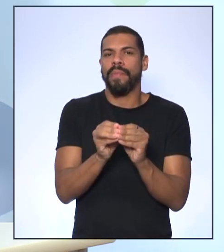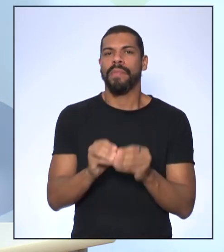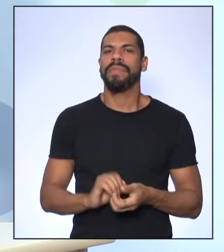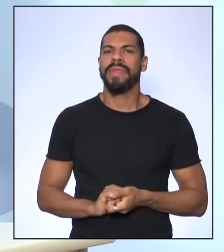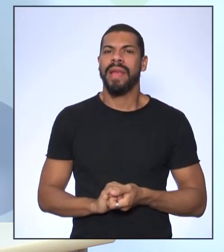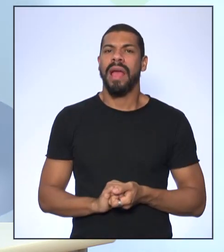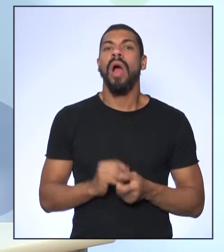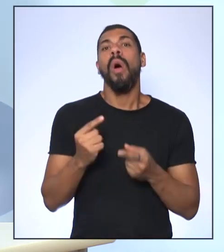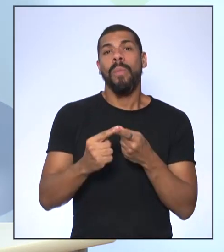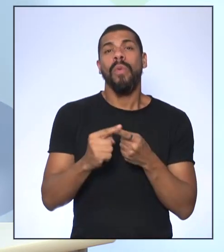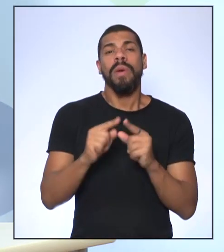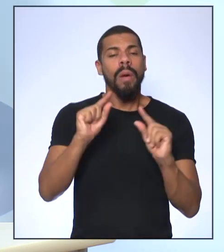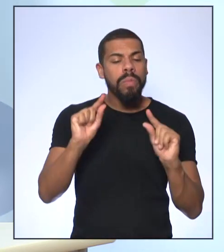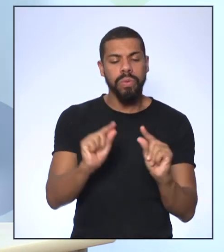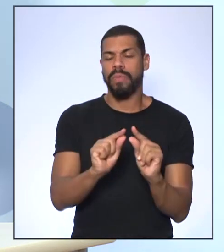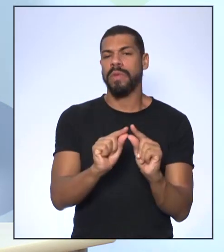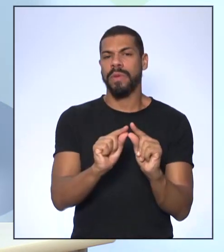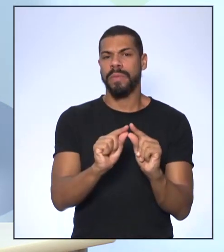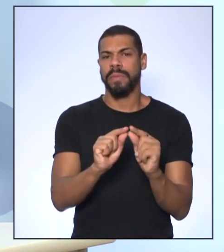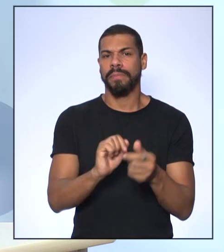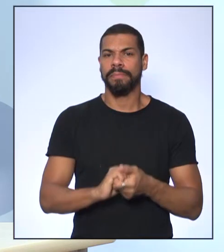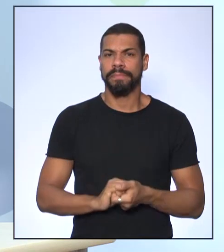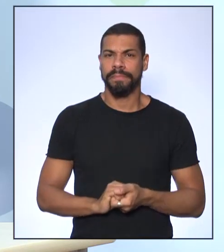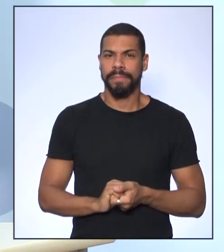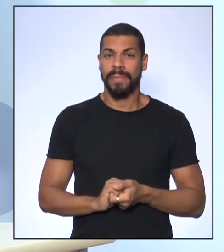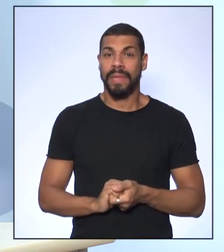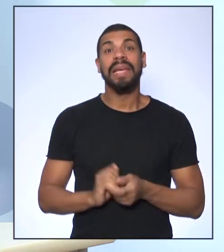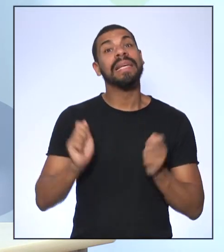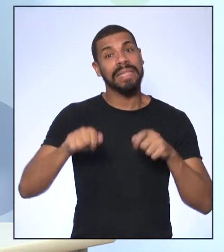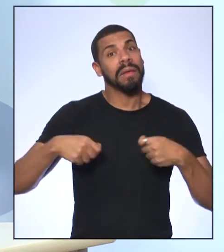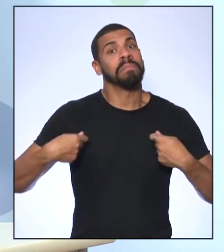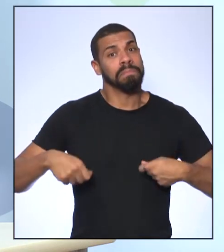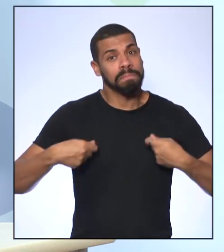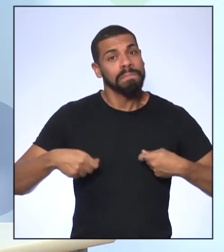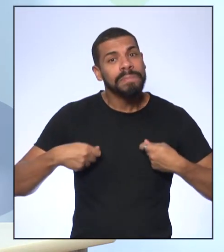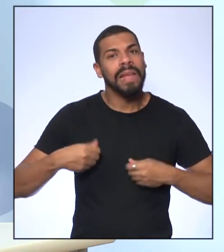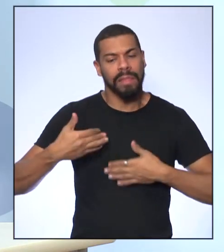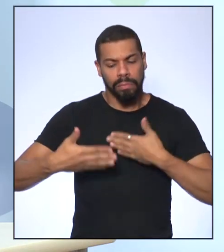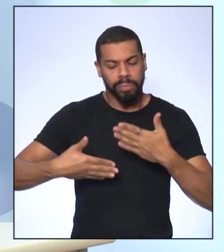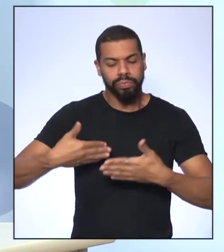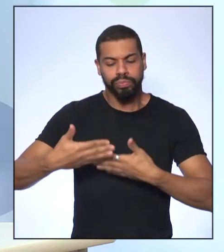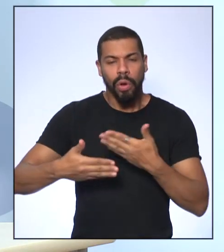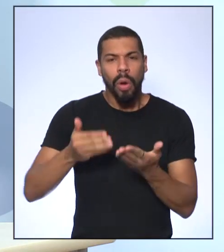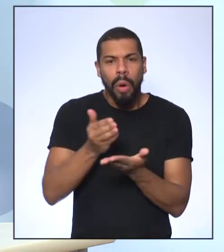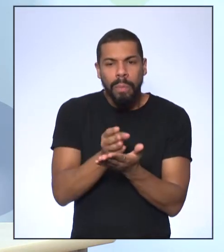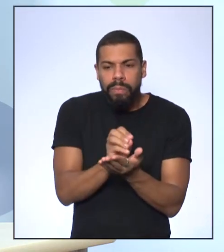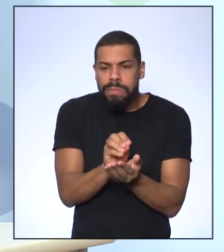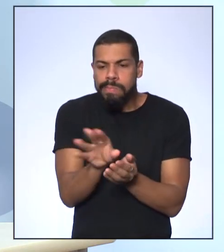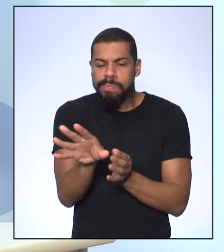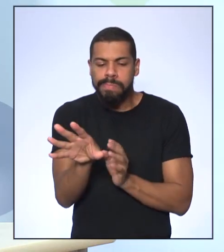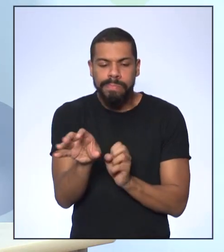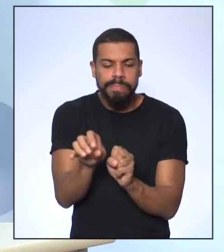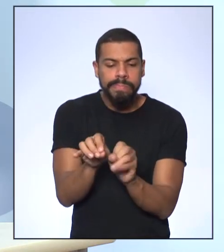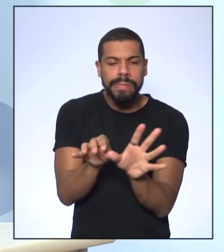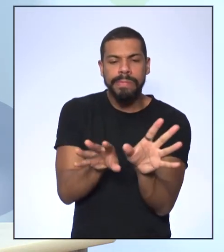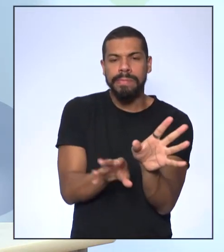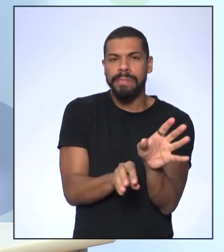estrutura viva, né? É uma estrutura de vida. Então, precisa, sim, estar regenerando, multiplicando essas